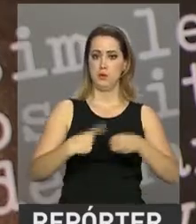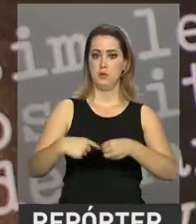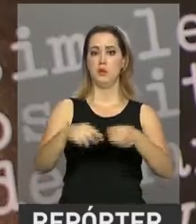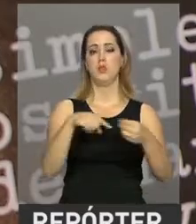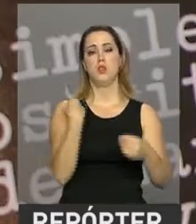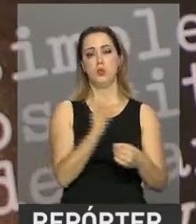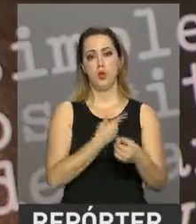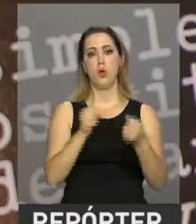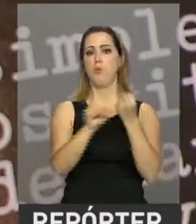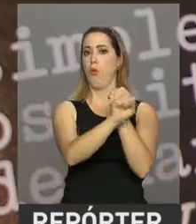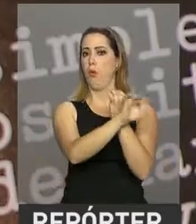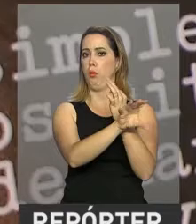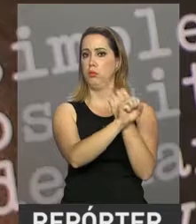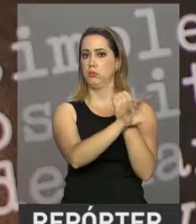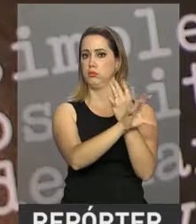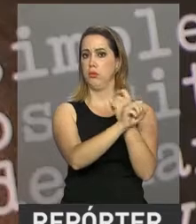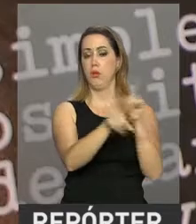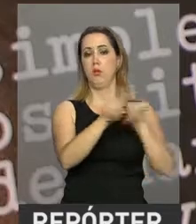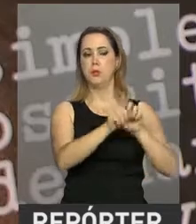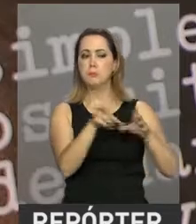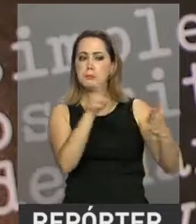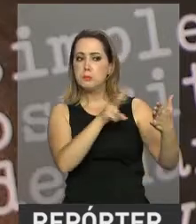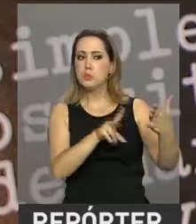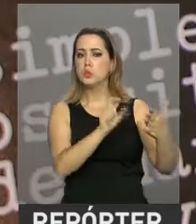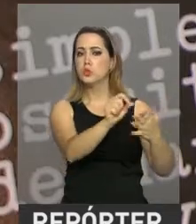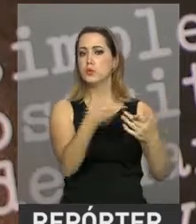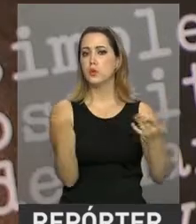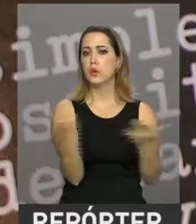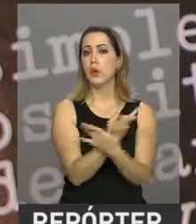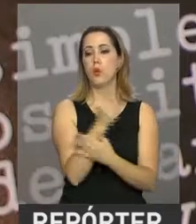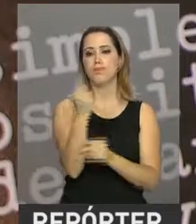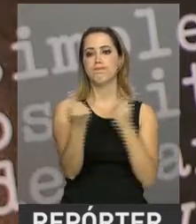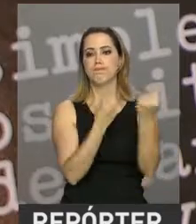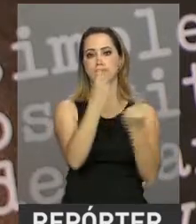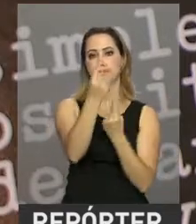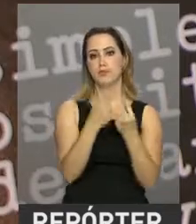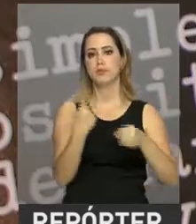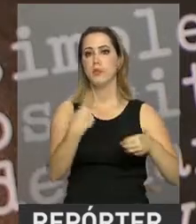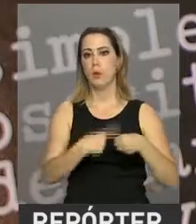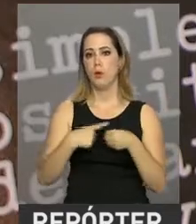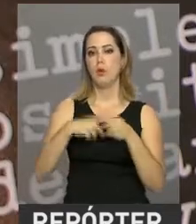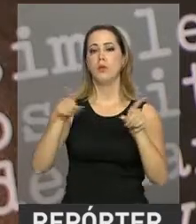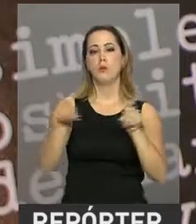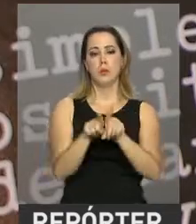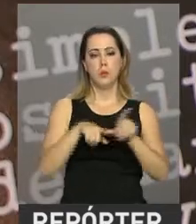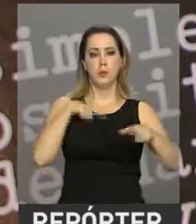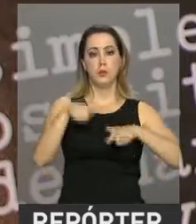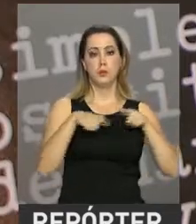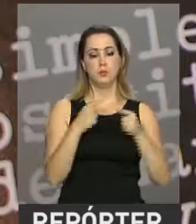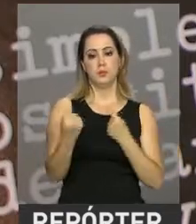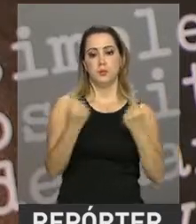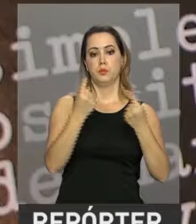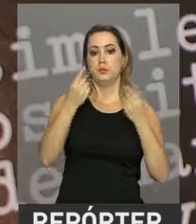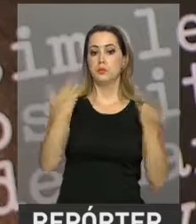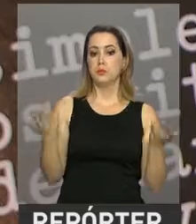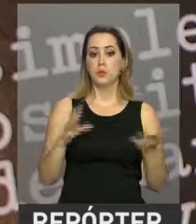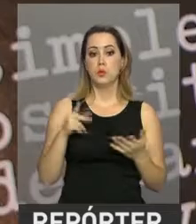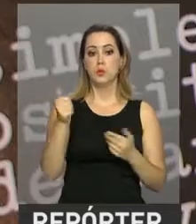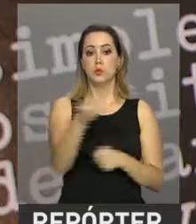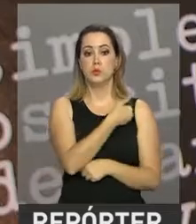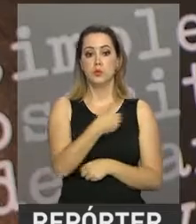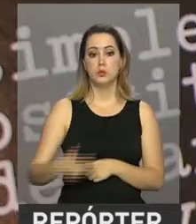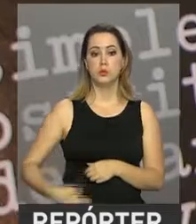gente consegue monitorar não só indicadores entomológicos, mas também as ações que são planejadas e traçadas no nível